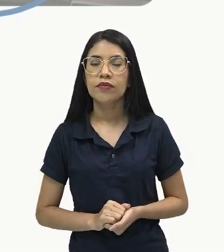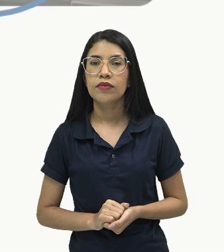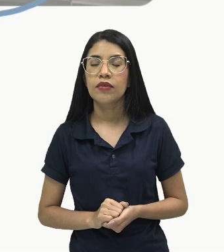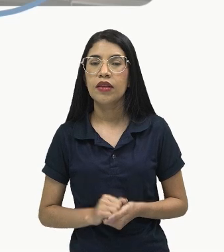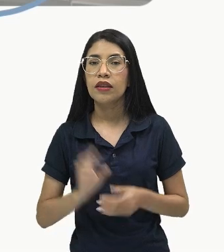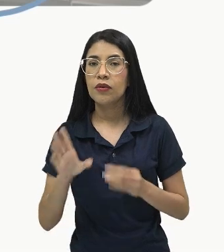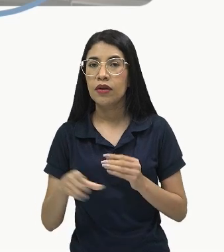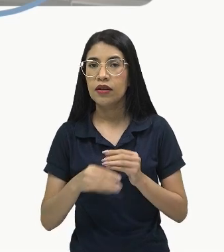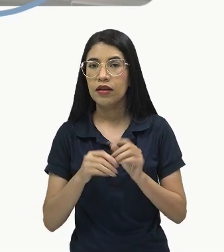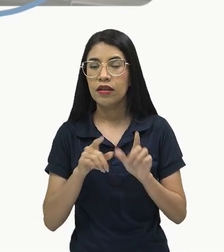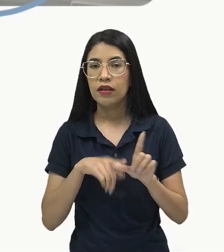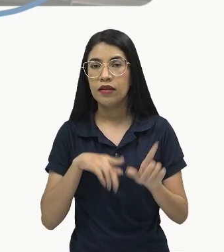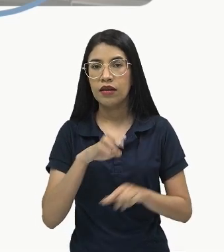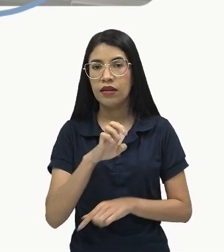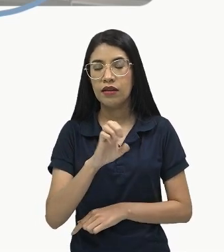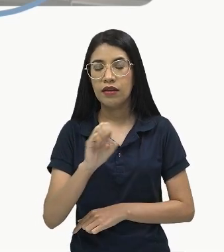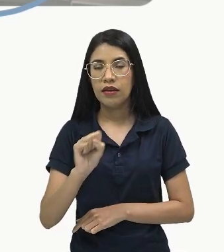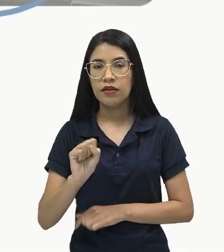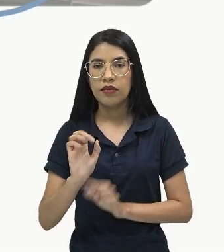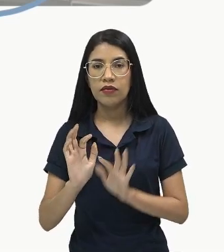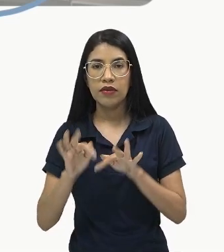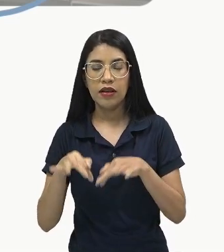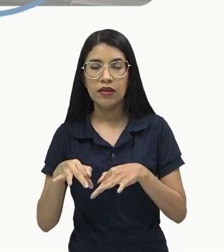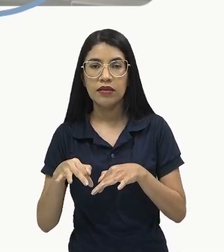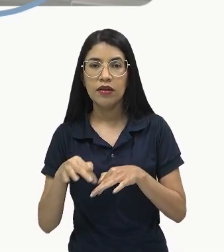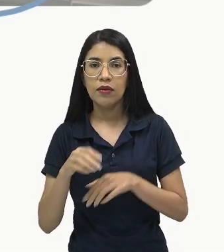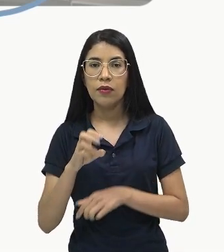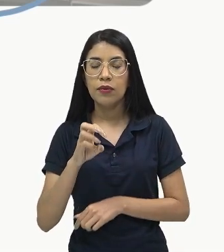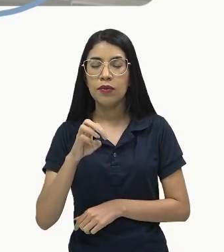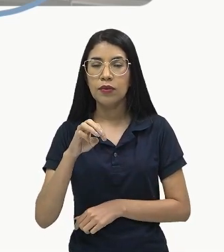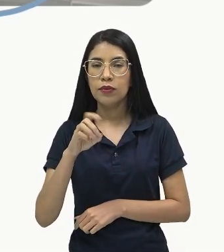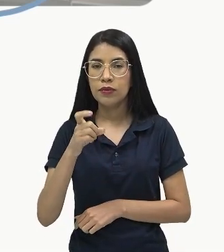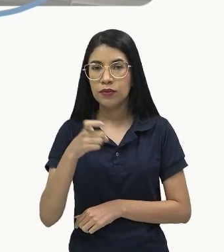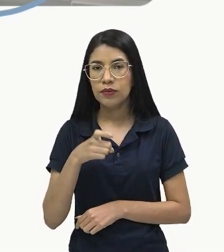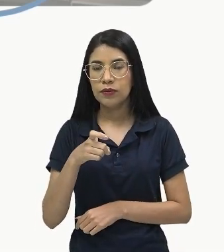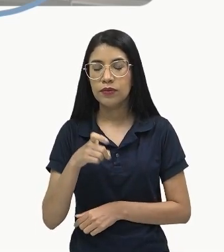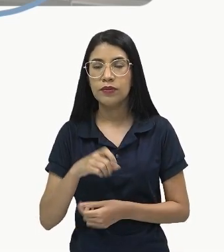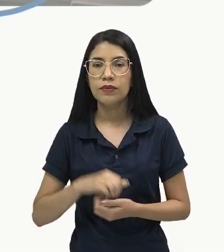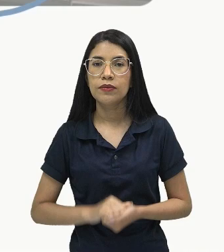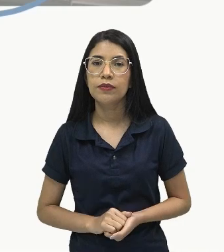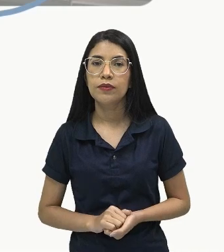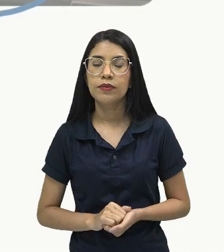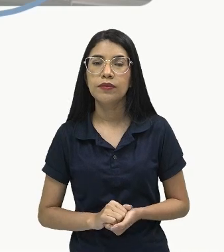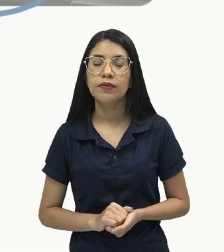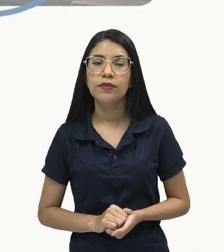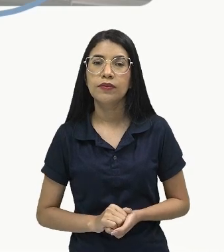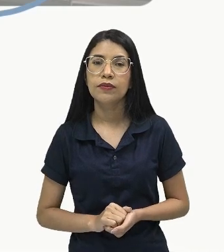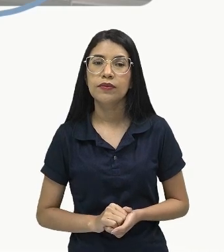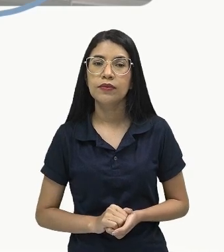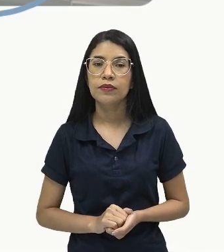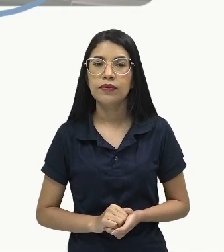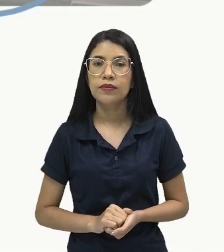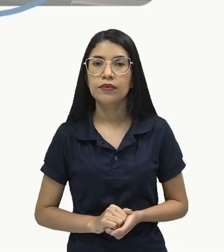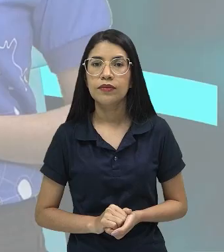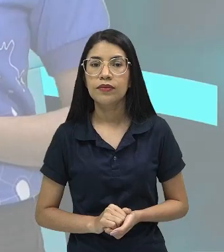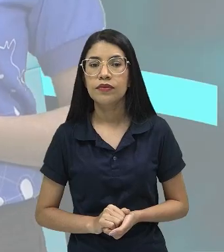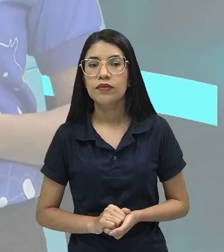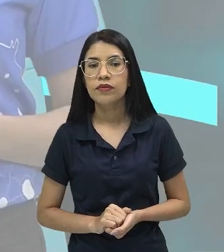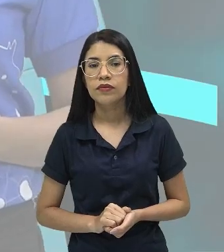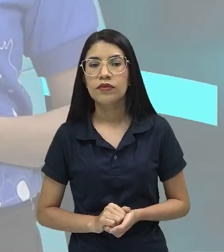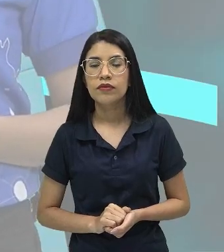no final? Porque termina em X. Tudo bem? Vamos ver mais algumas